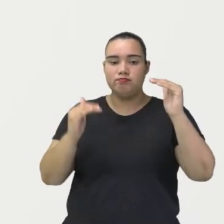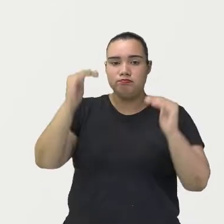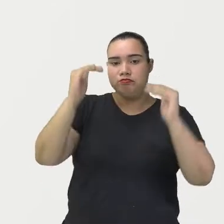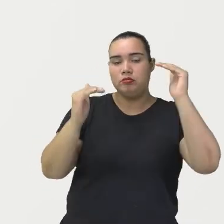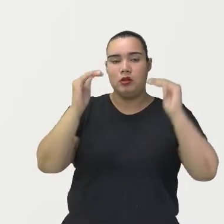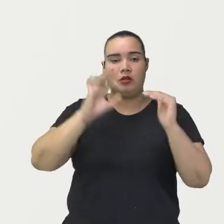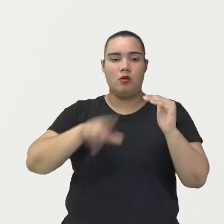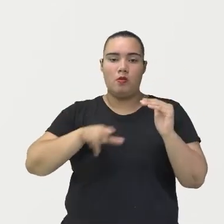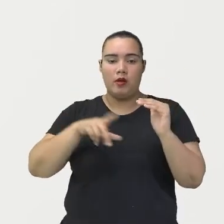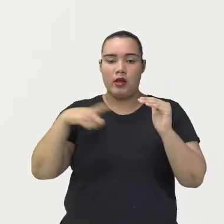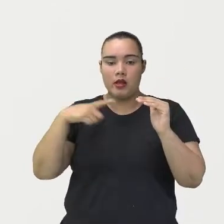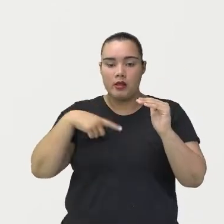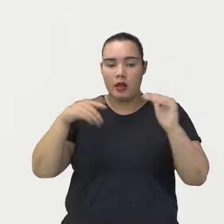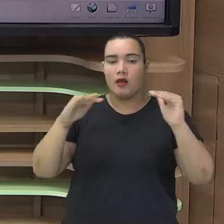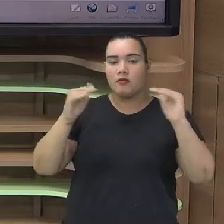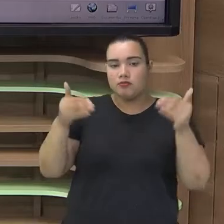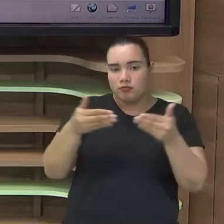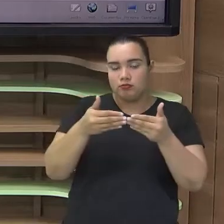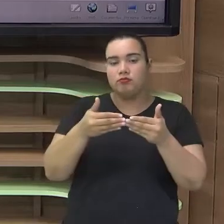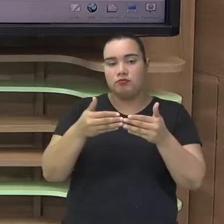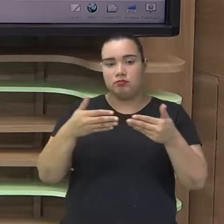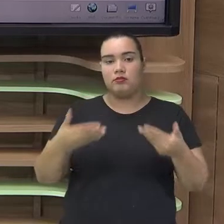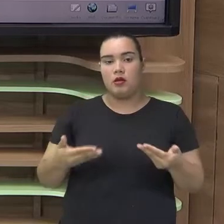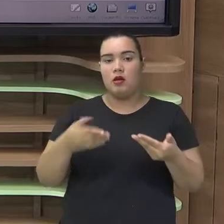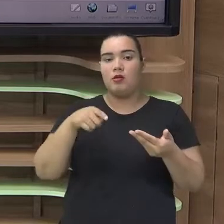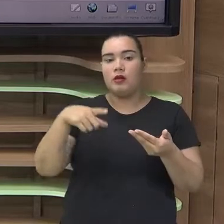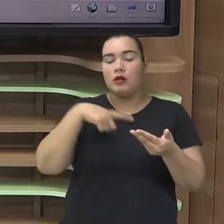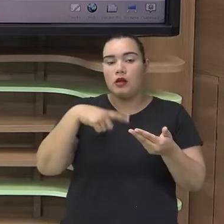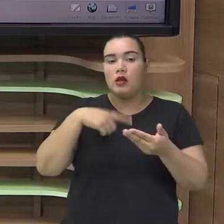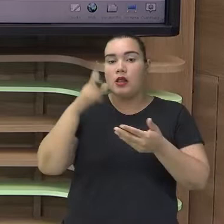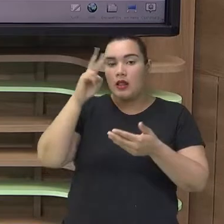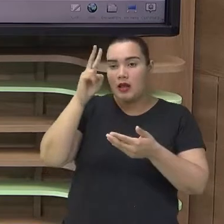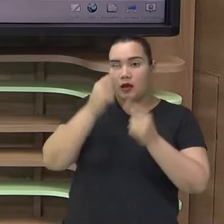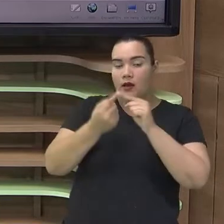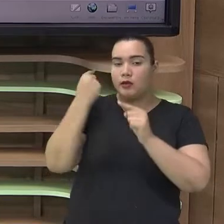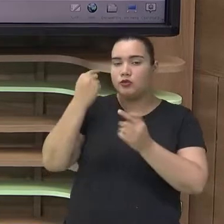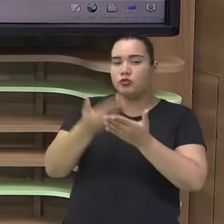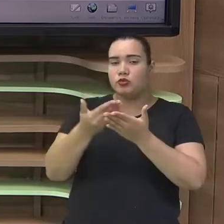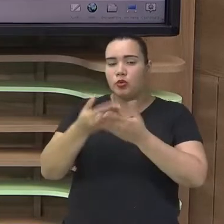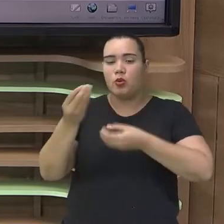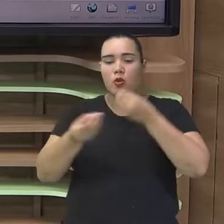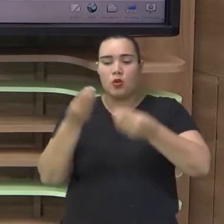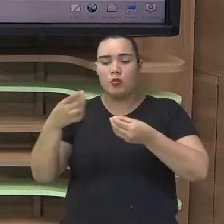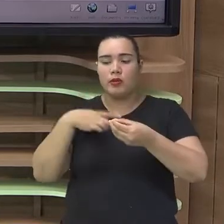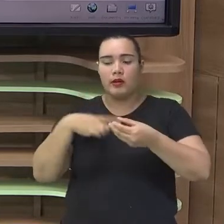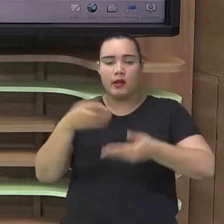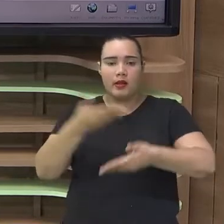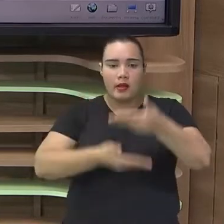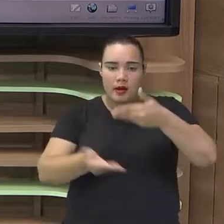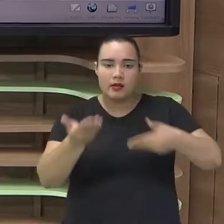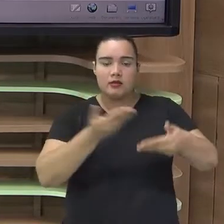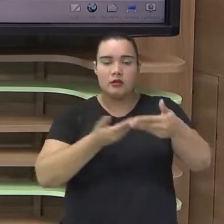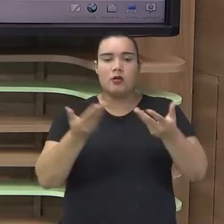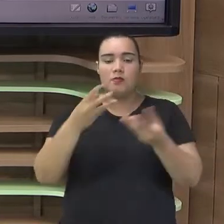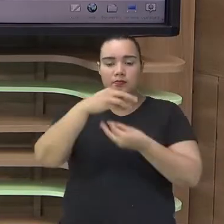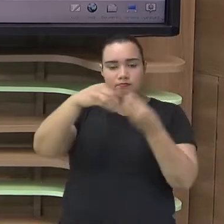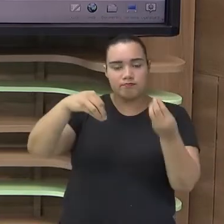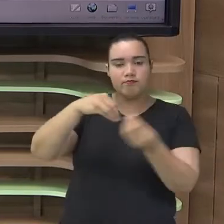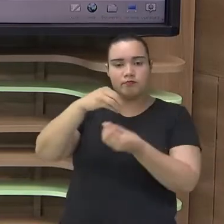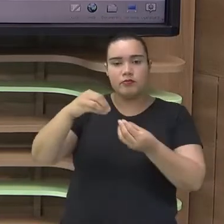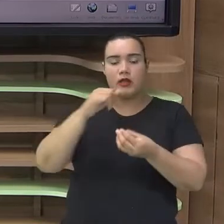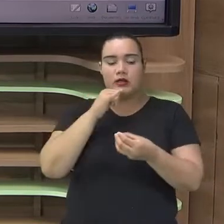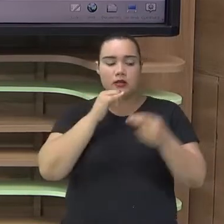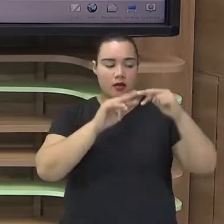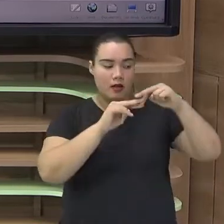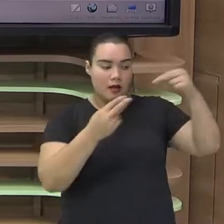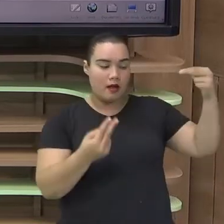que a gente já estudou sobre essas interações epistáticas em que um alelo